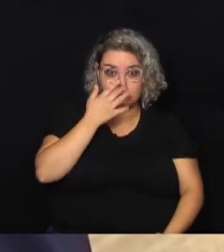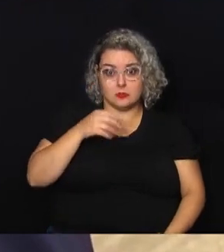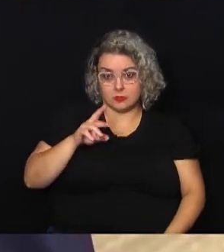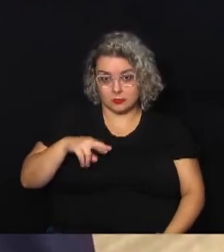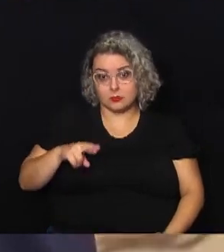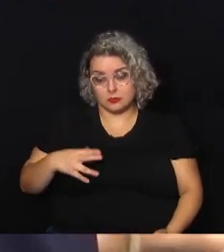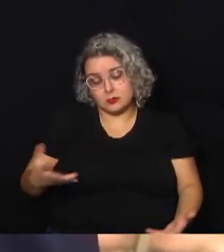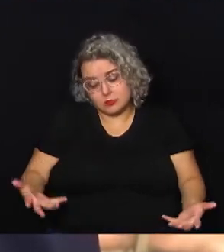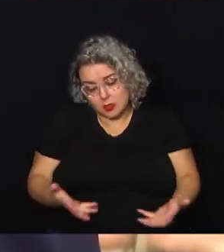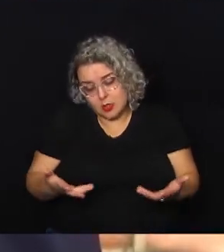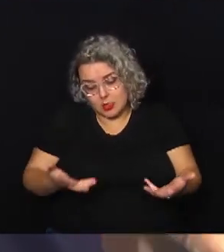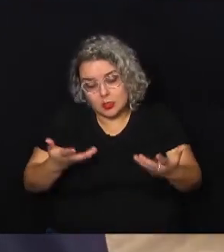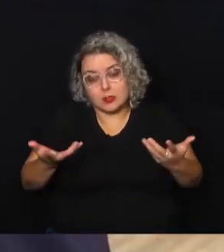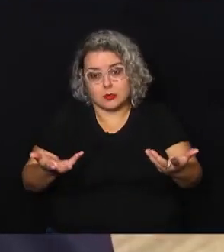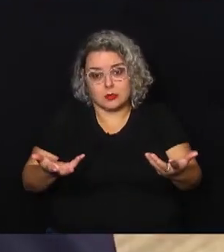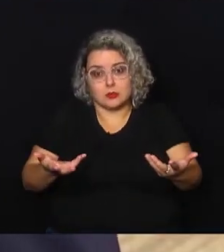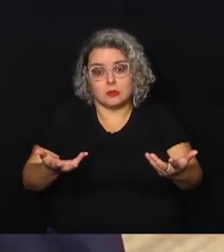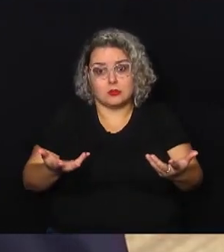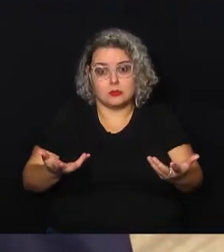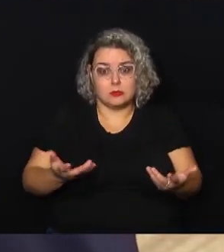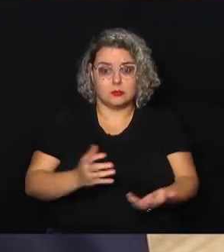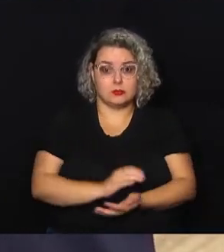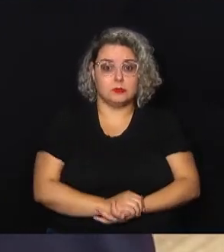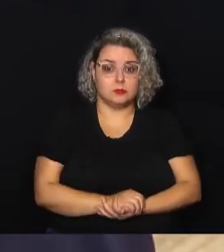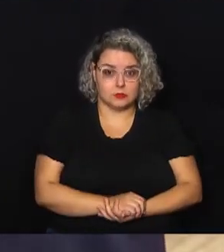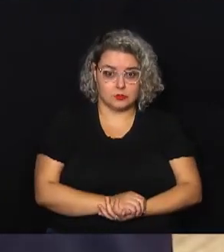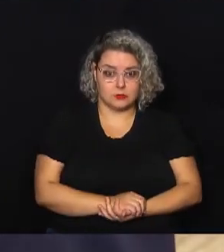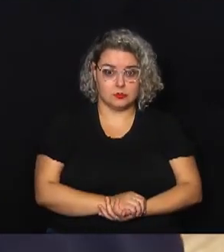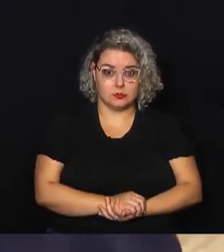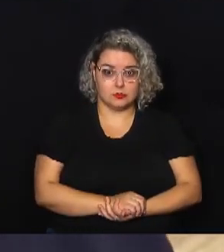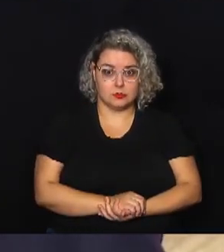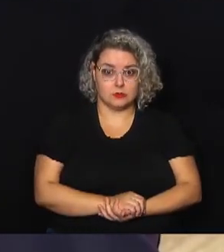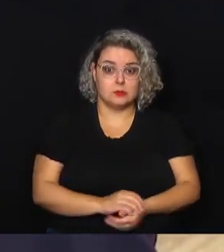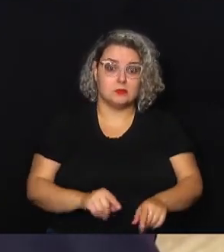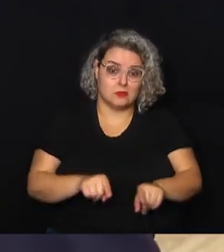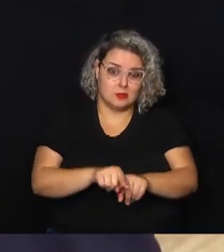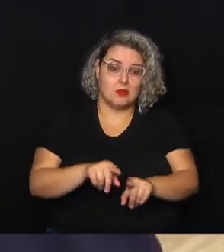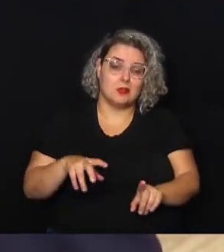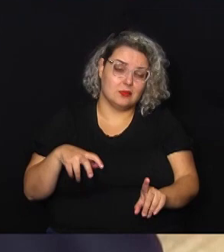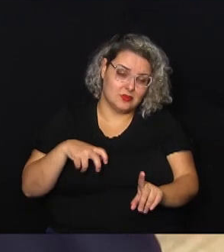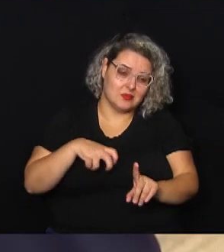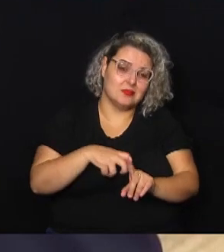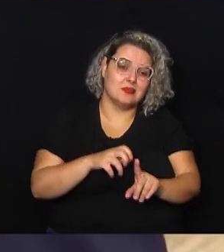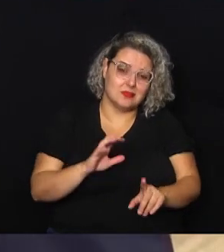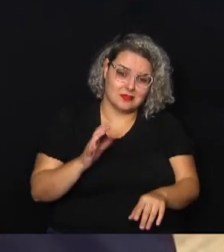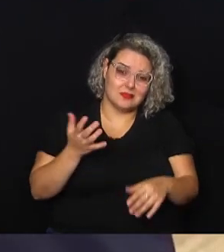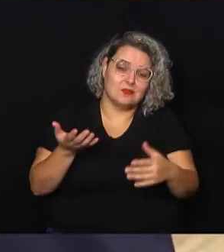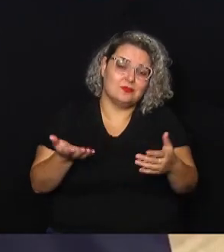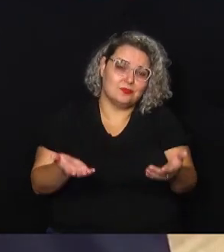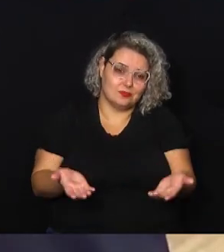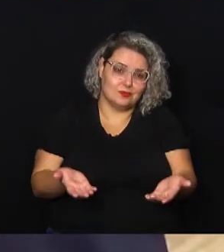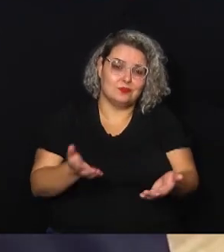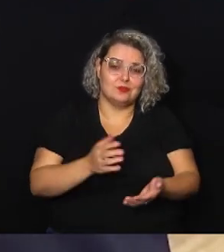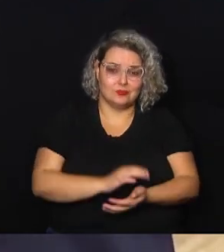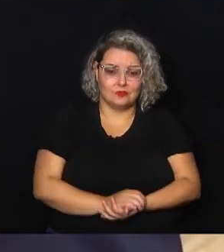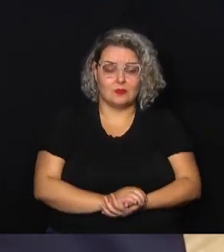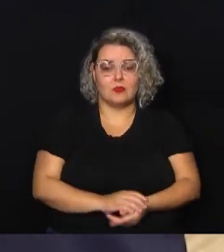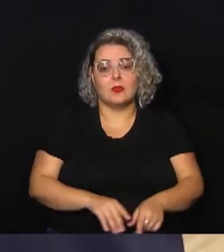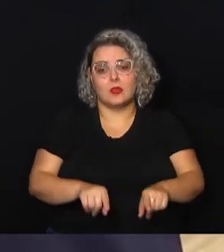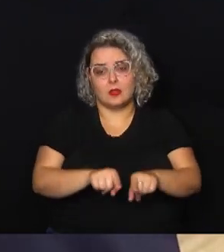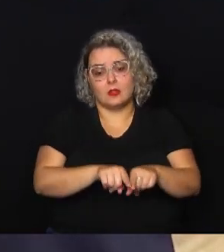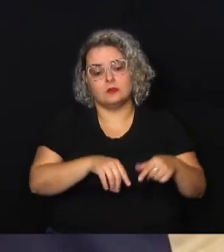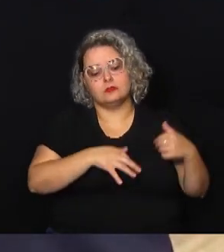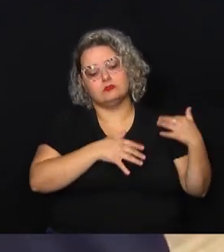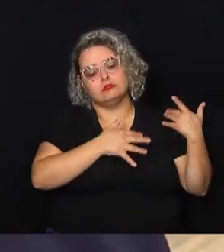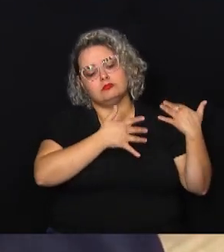por conta inclusive da tragédia que aconteceu e também porque ao longo dos